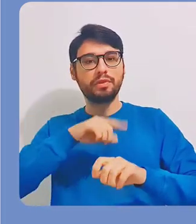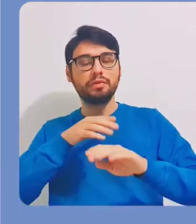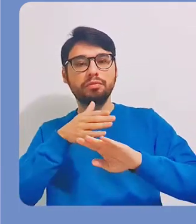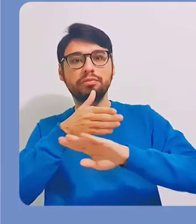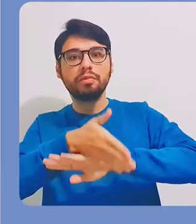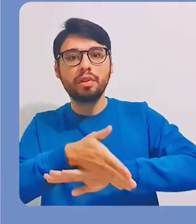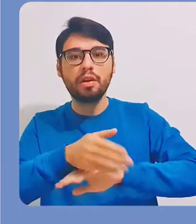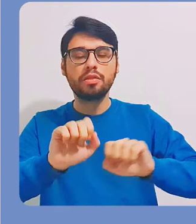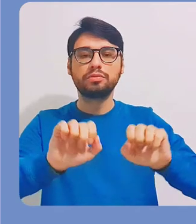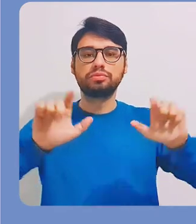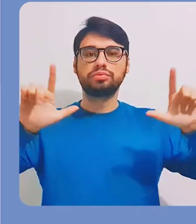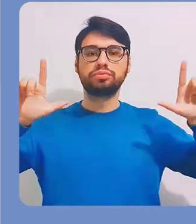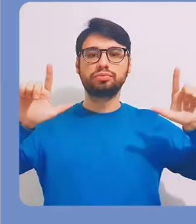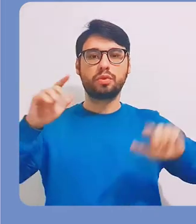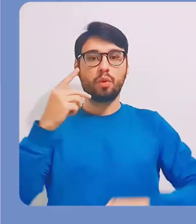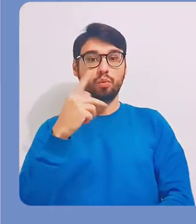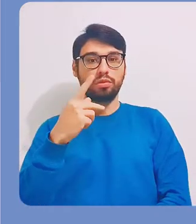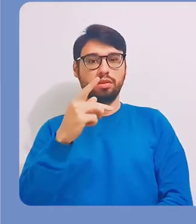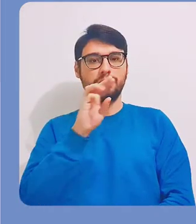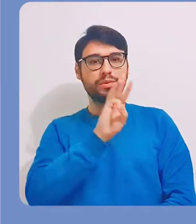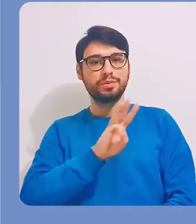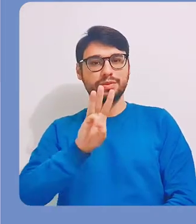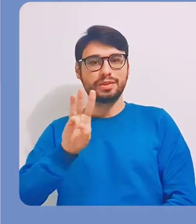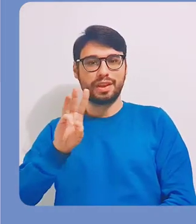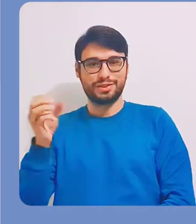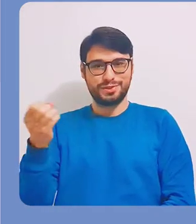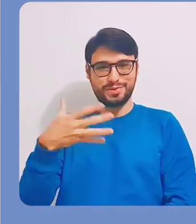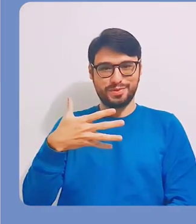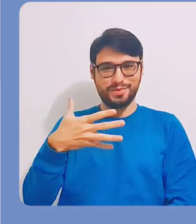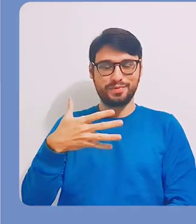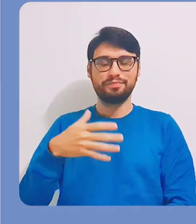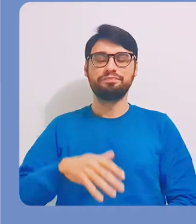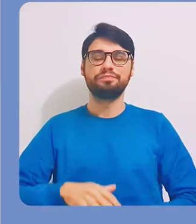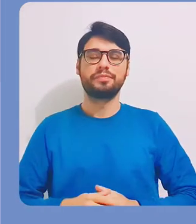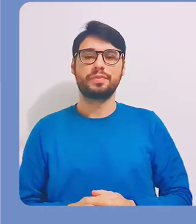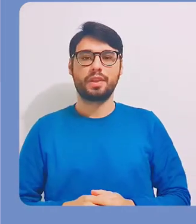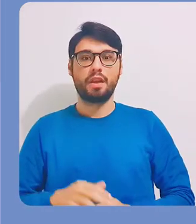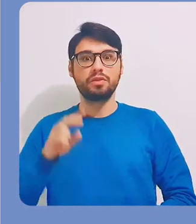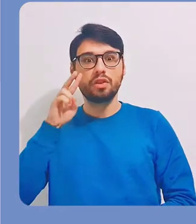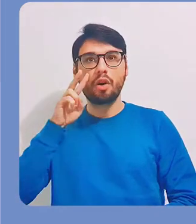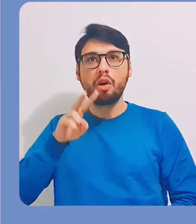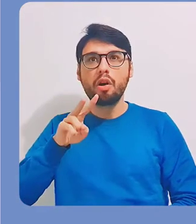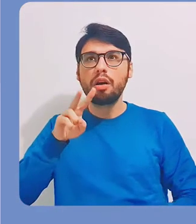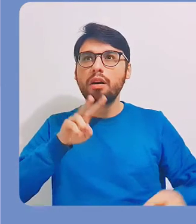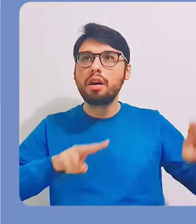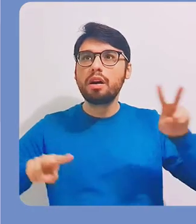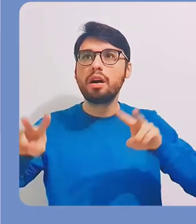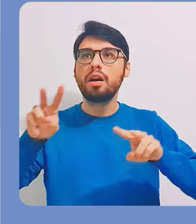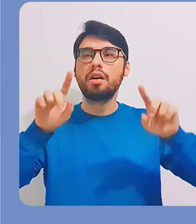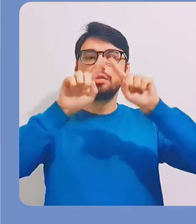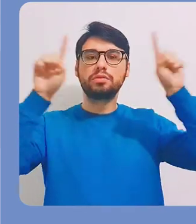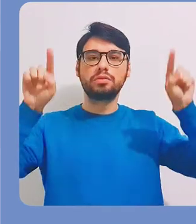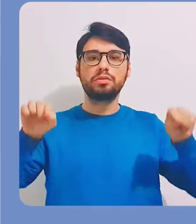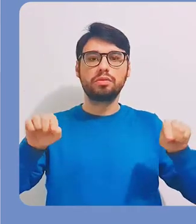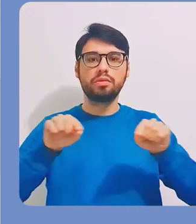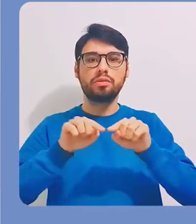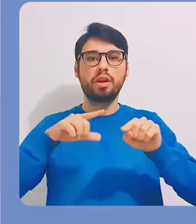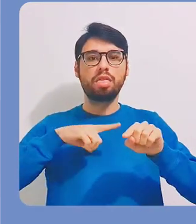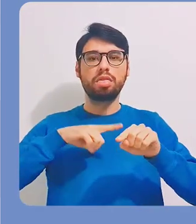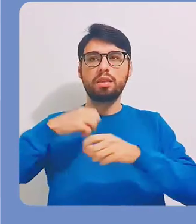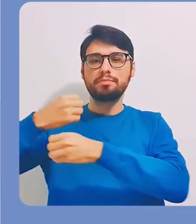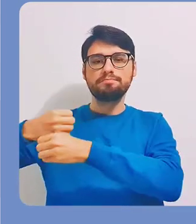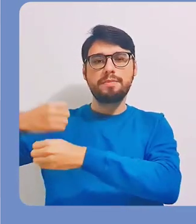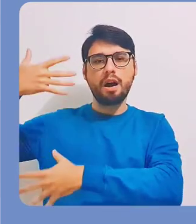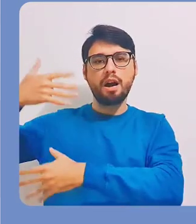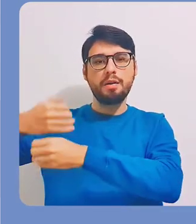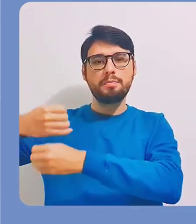você vai ser direcionado para o seu site recém-criado. Então, no seu site recém-criado,